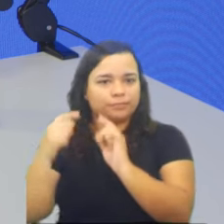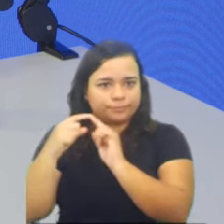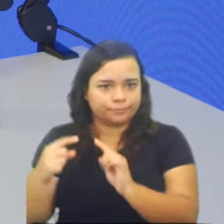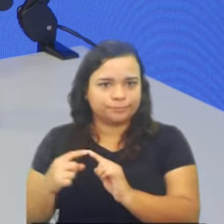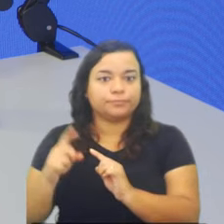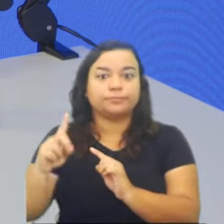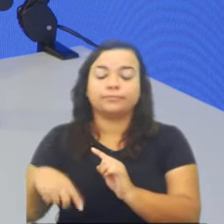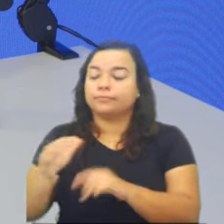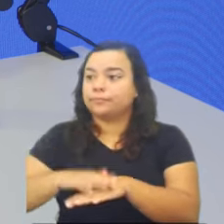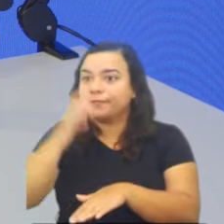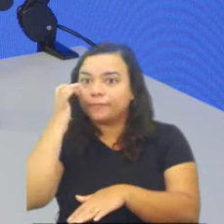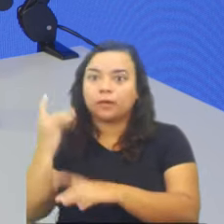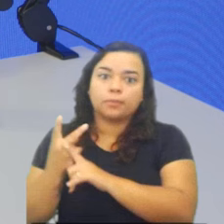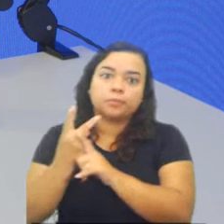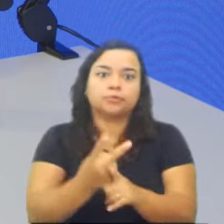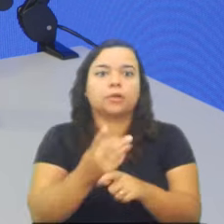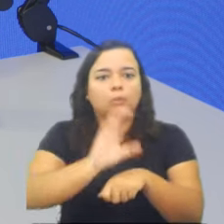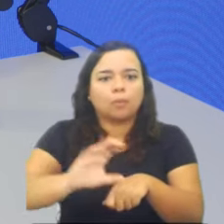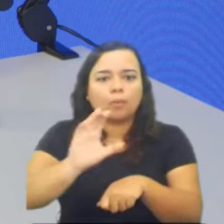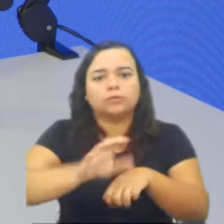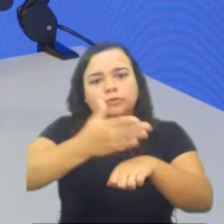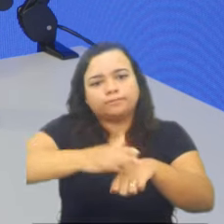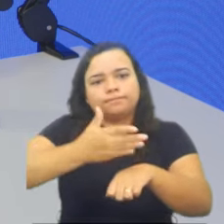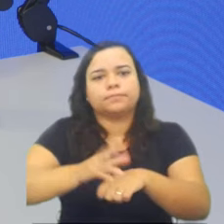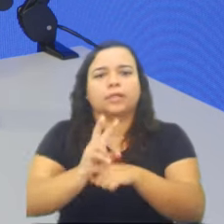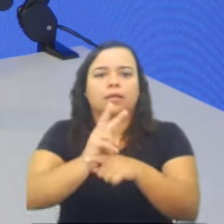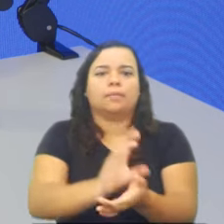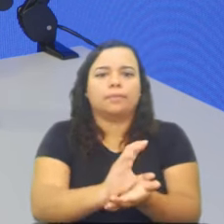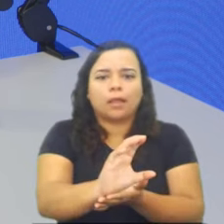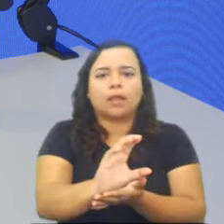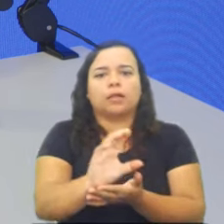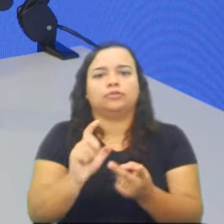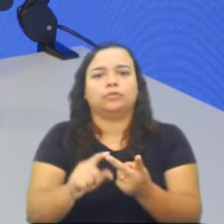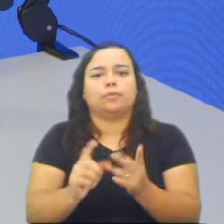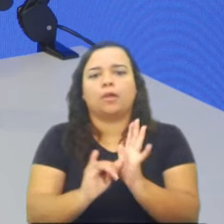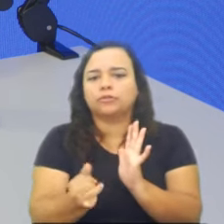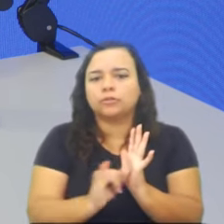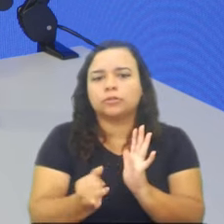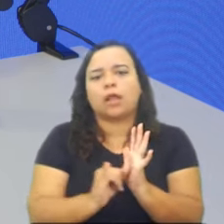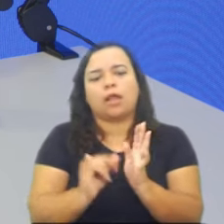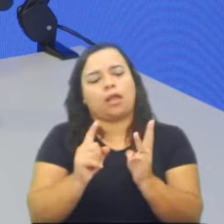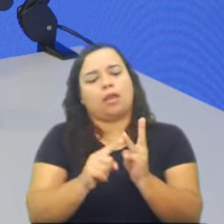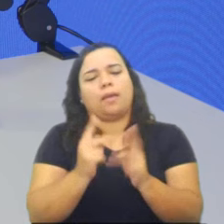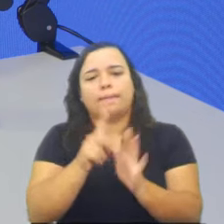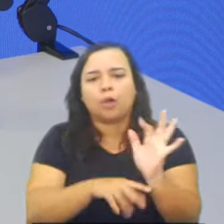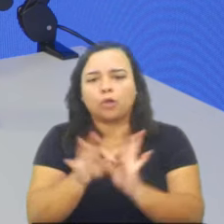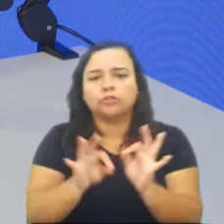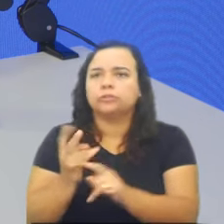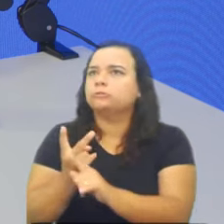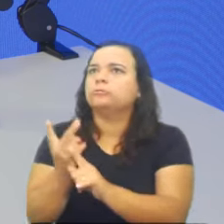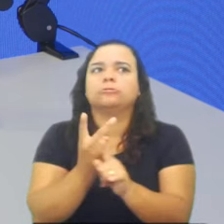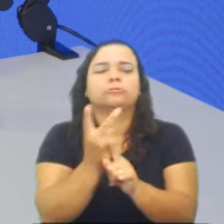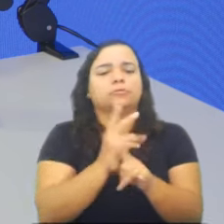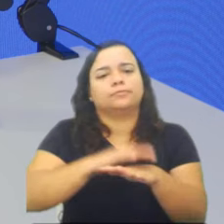em busca de ajuda de cursos de de capacitação de do empréstimo em busca de editais por exemplo em